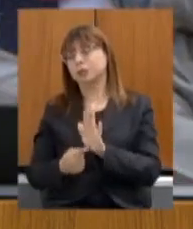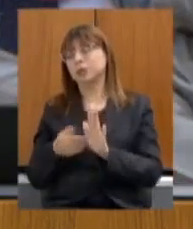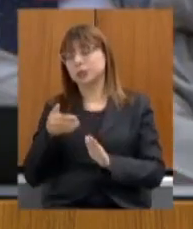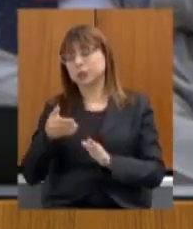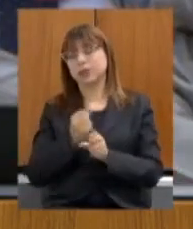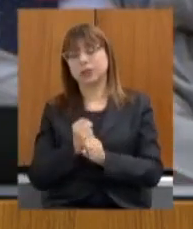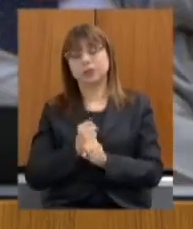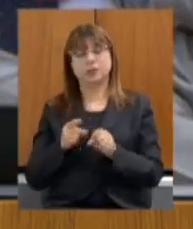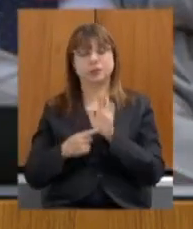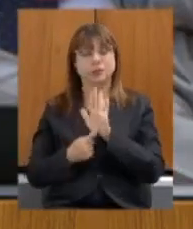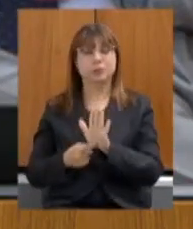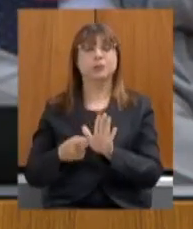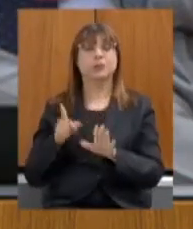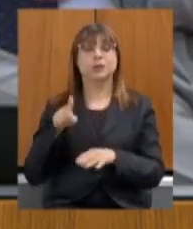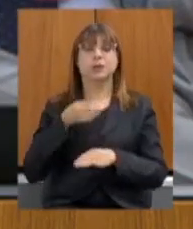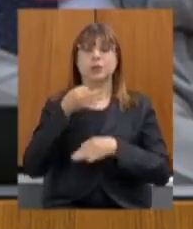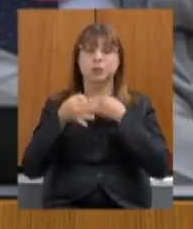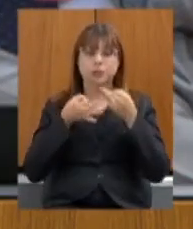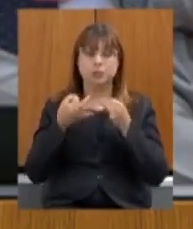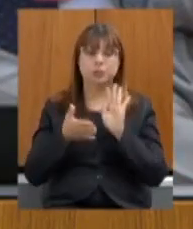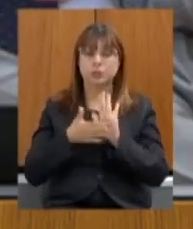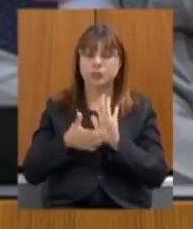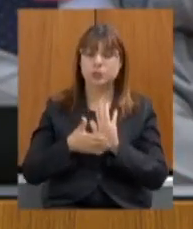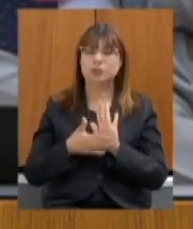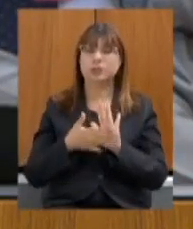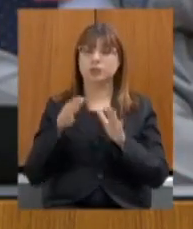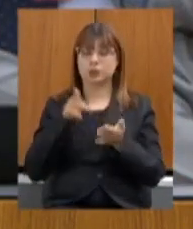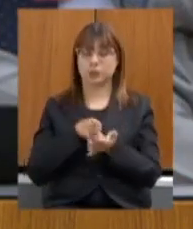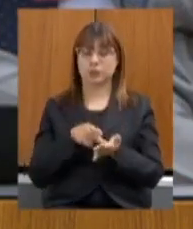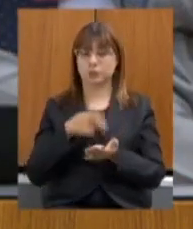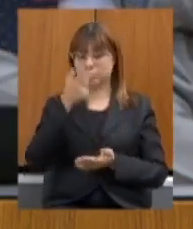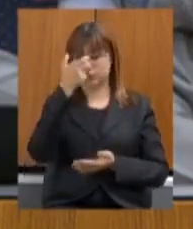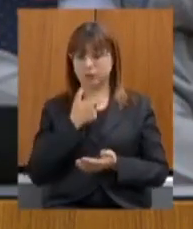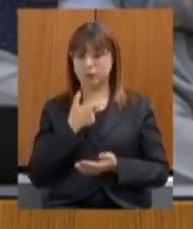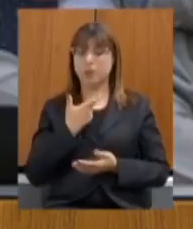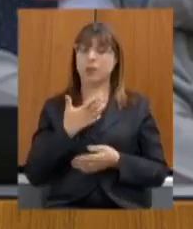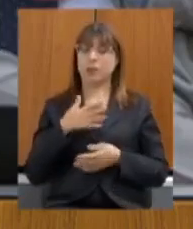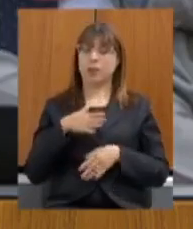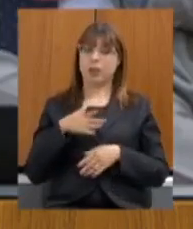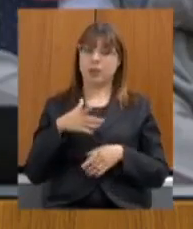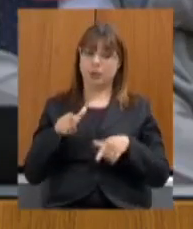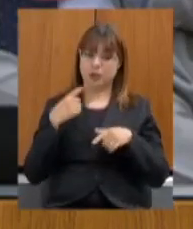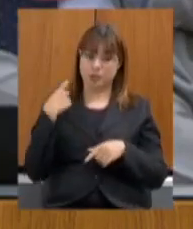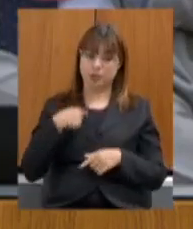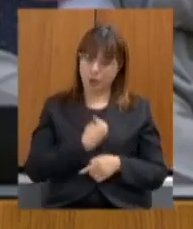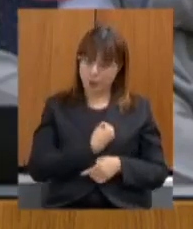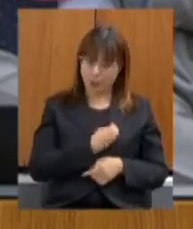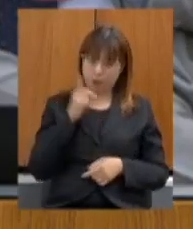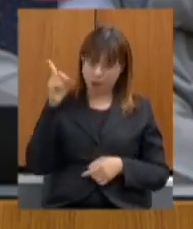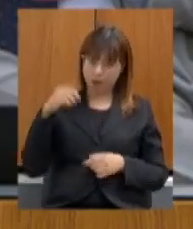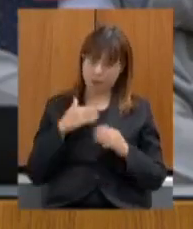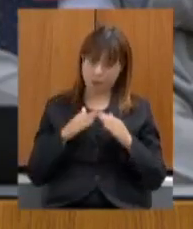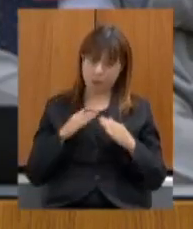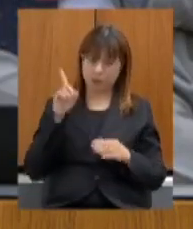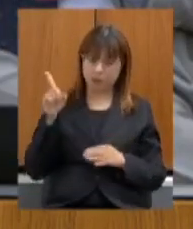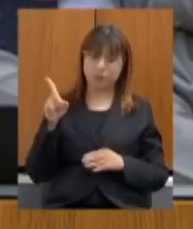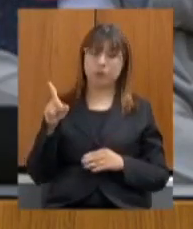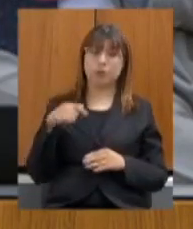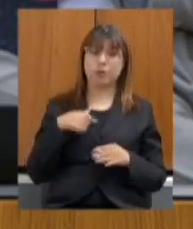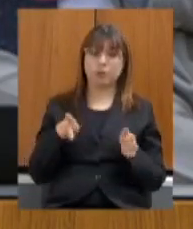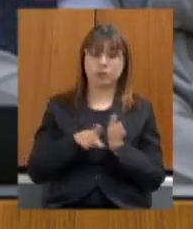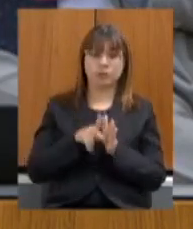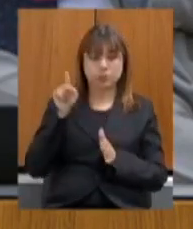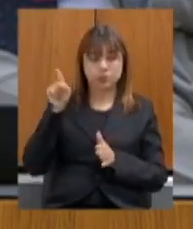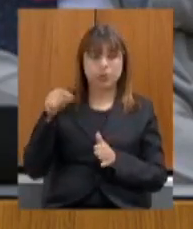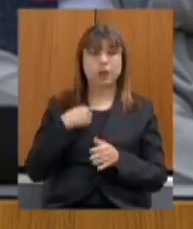ano, proposições reais. Eu sou um deputado que moro naquela região. Sou de lá e